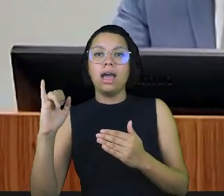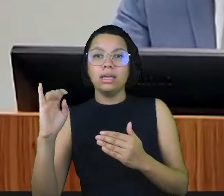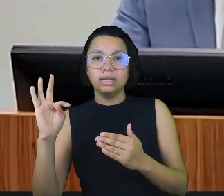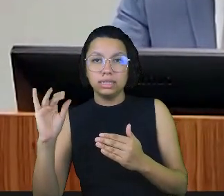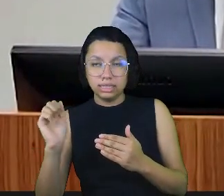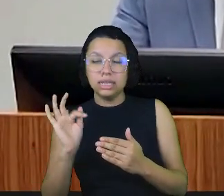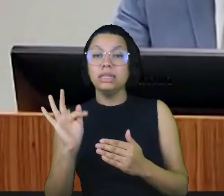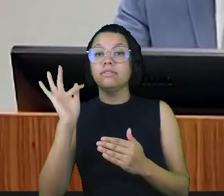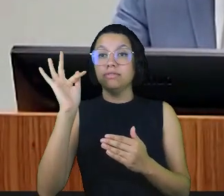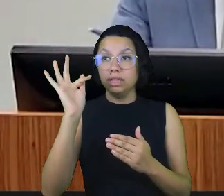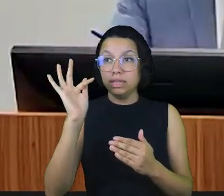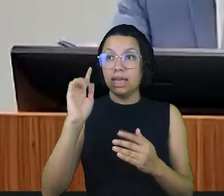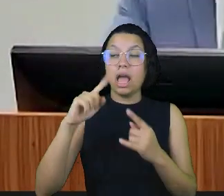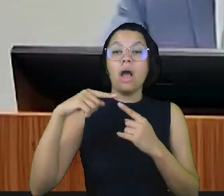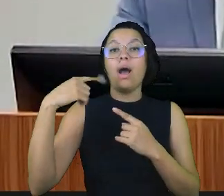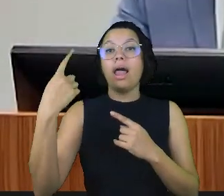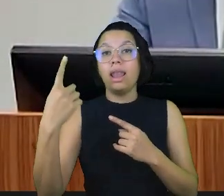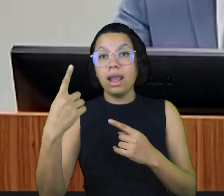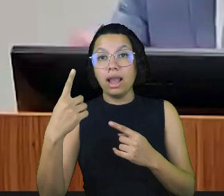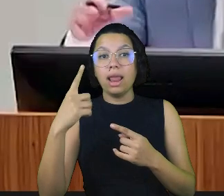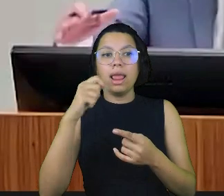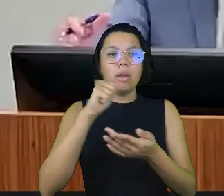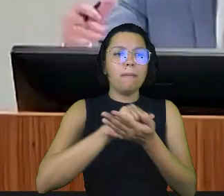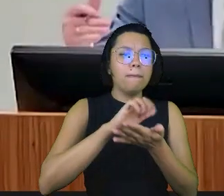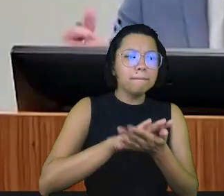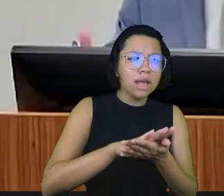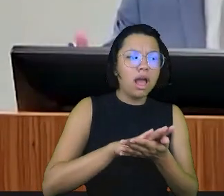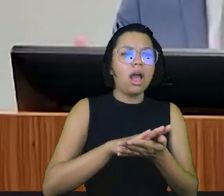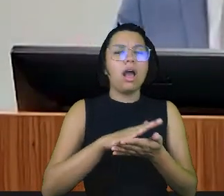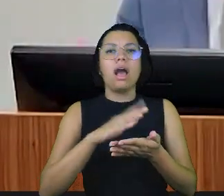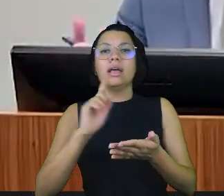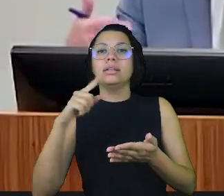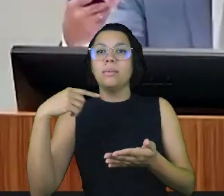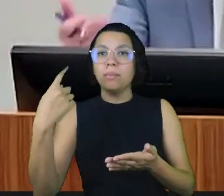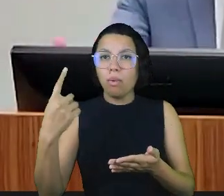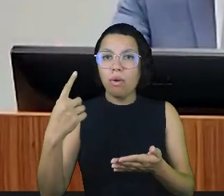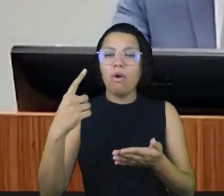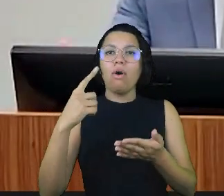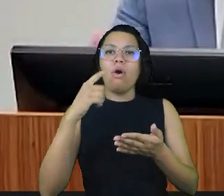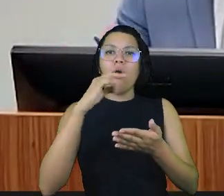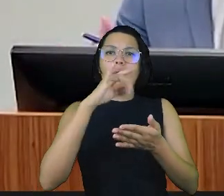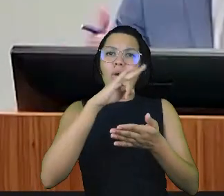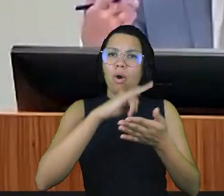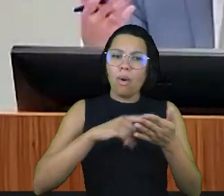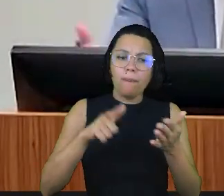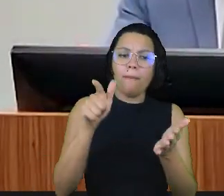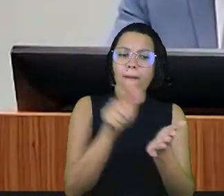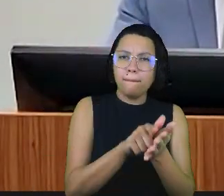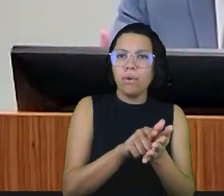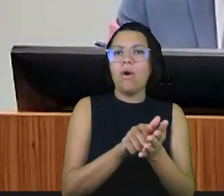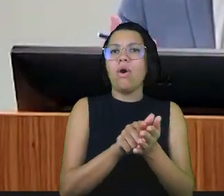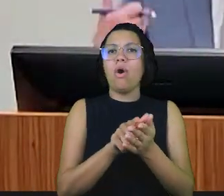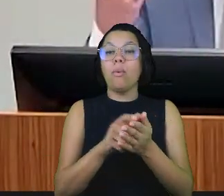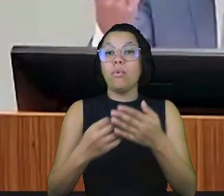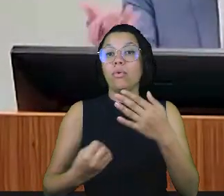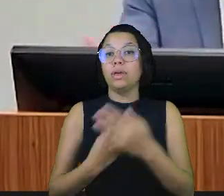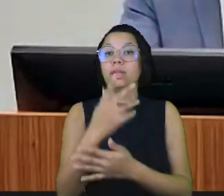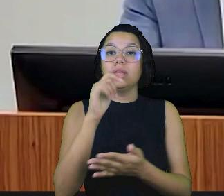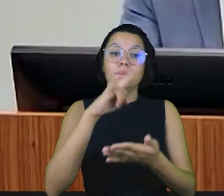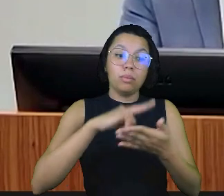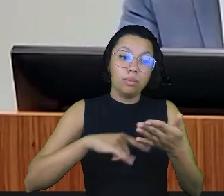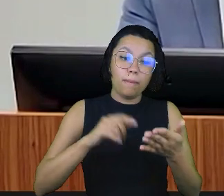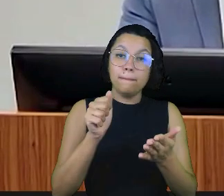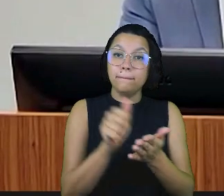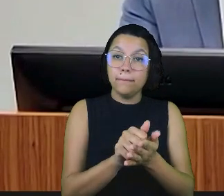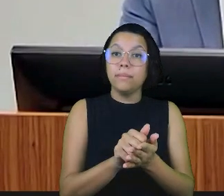auto de infração, além do lançamento de ofício, a gente também tem administrativamente a produção de um documento